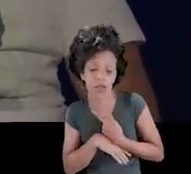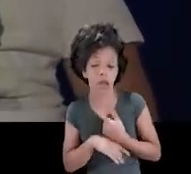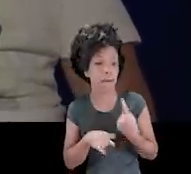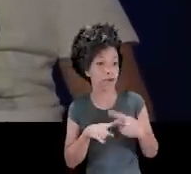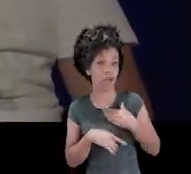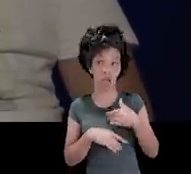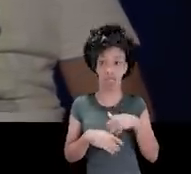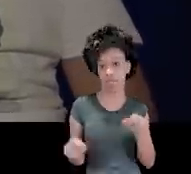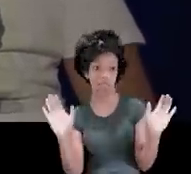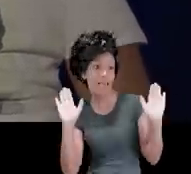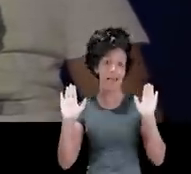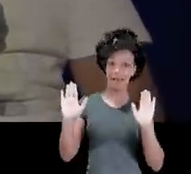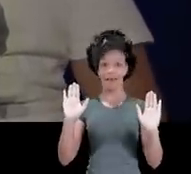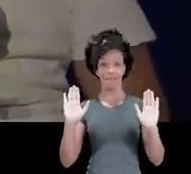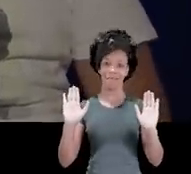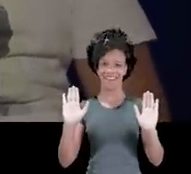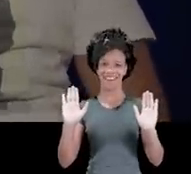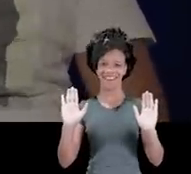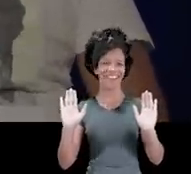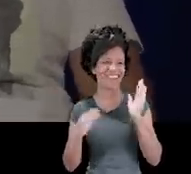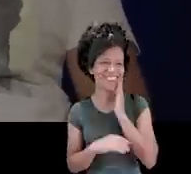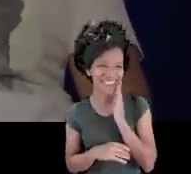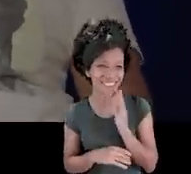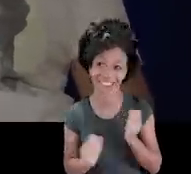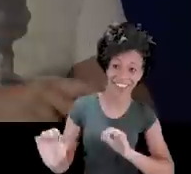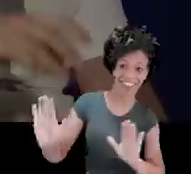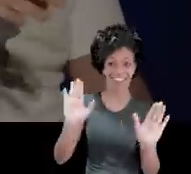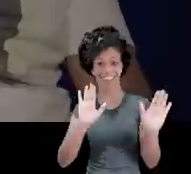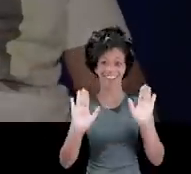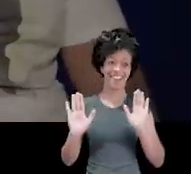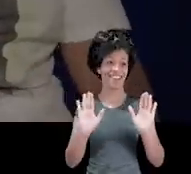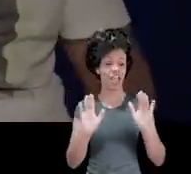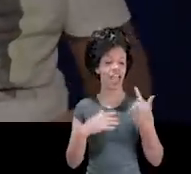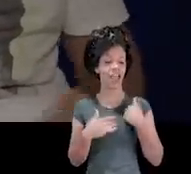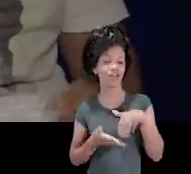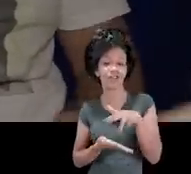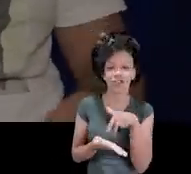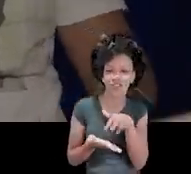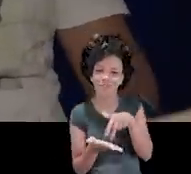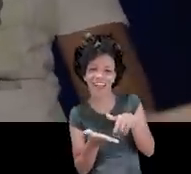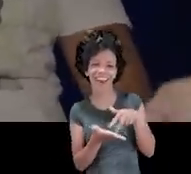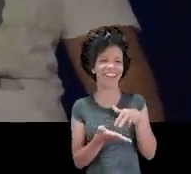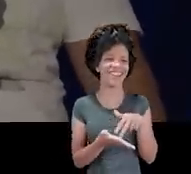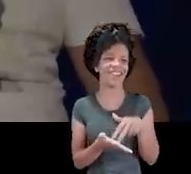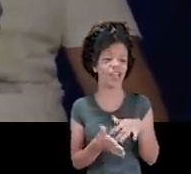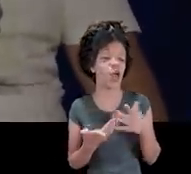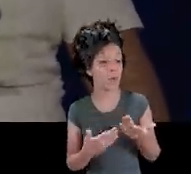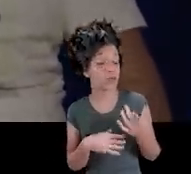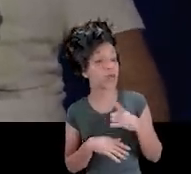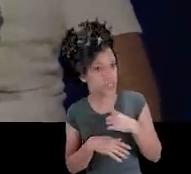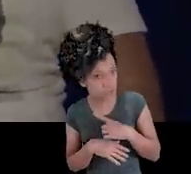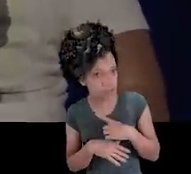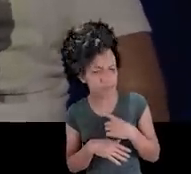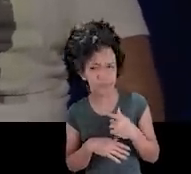caso é... Epa! Ah, sim. Então assim, eu sou o melhor. Eu sou bailarino e tal. E quando ocorreu, eu